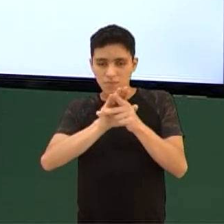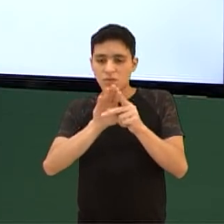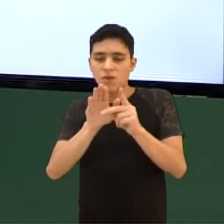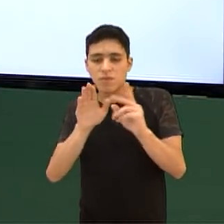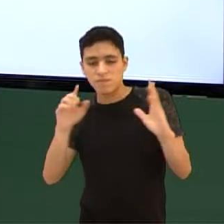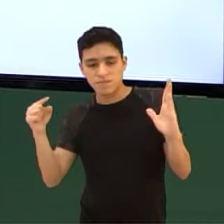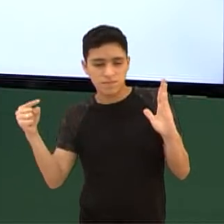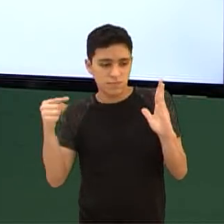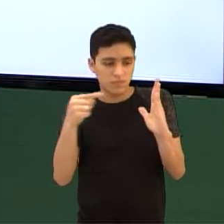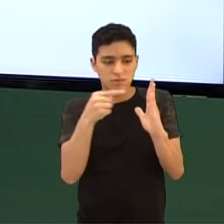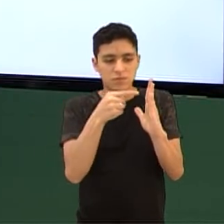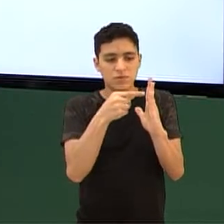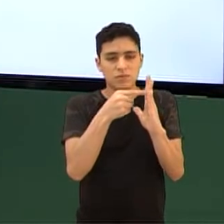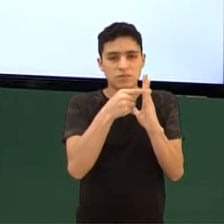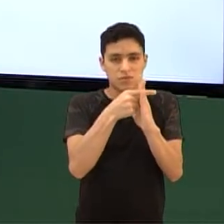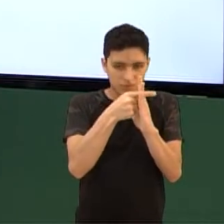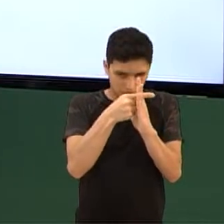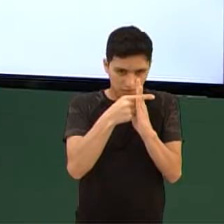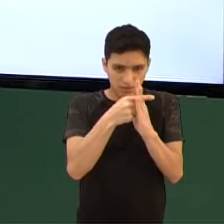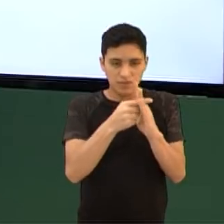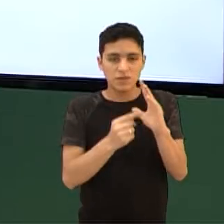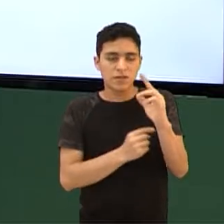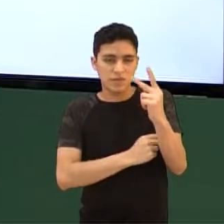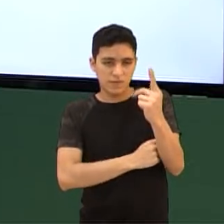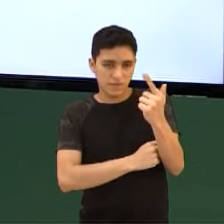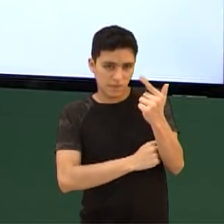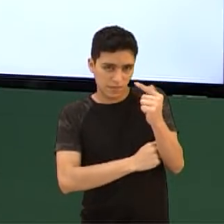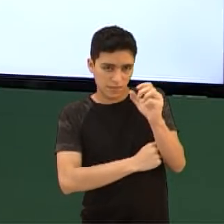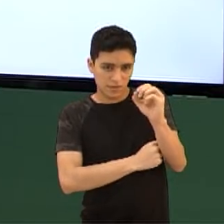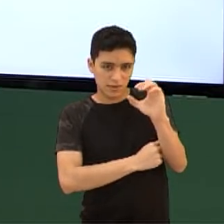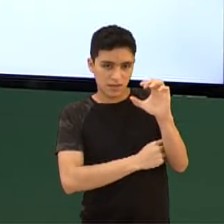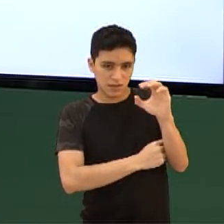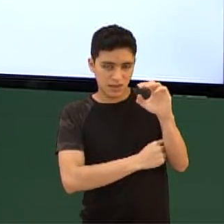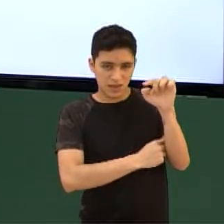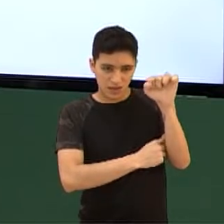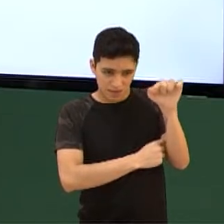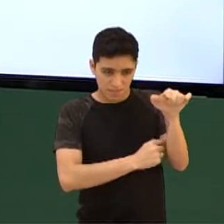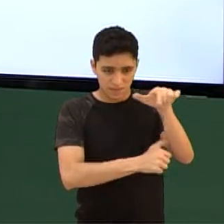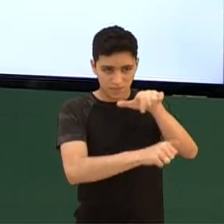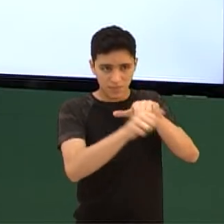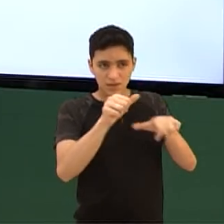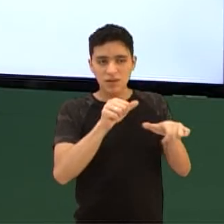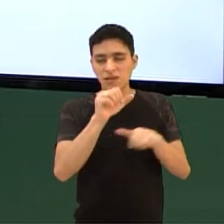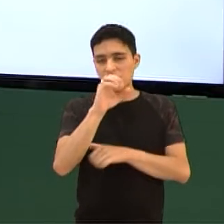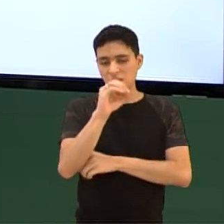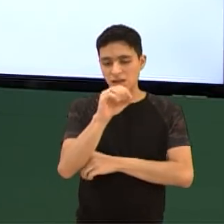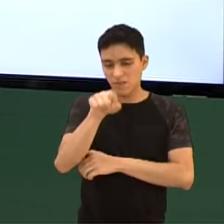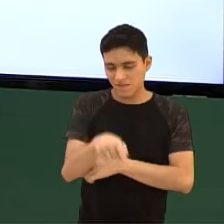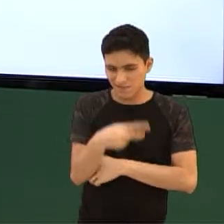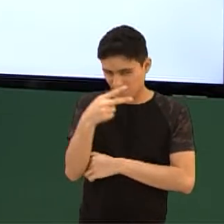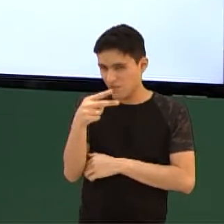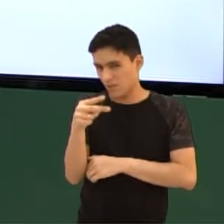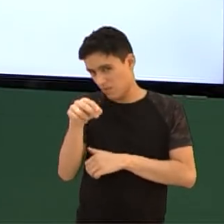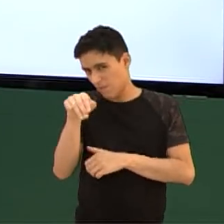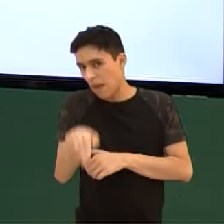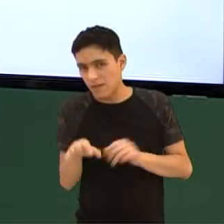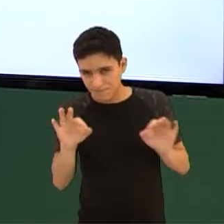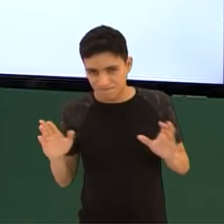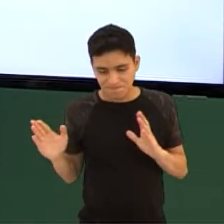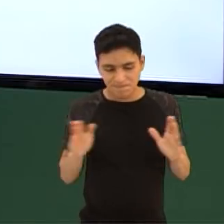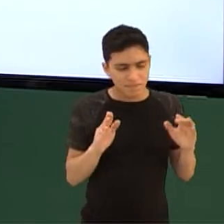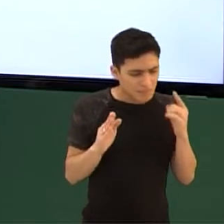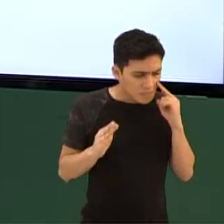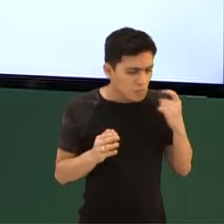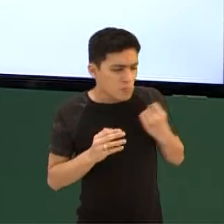do obstáculo, ou seja, 20 centímetros eu vou passar para metro, passar para zero dividido por 100 dá 0,2, ok? Aqui, ajustei